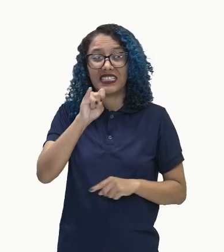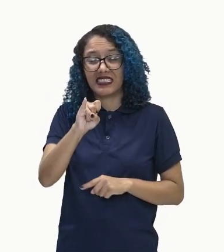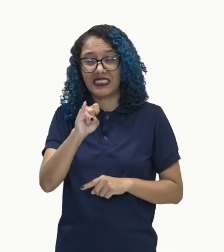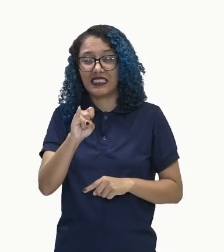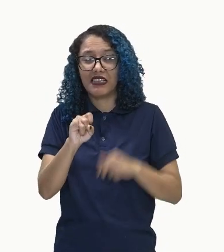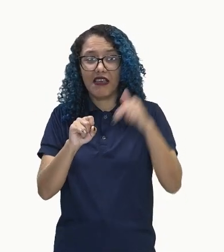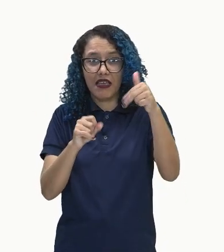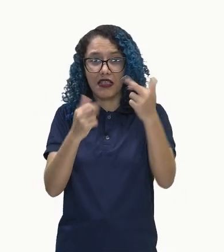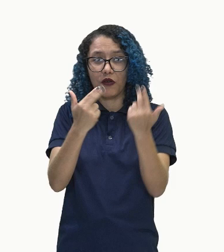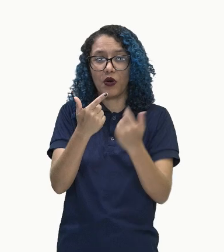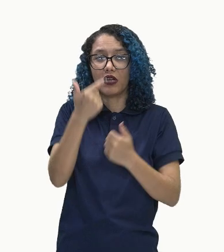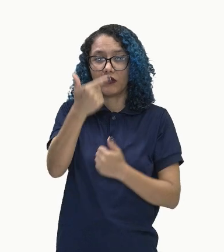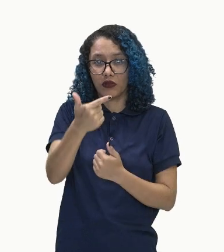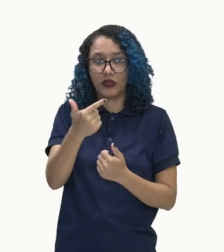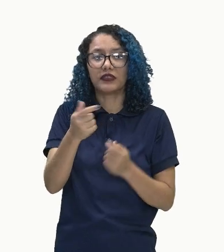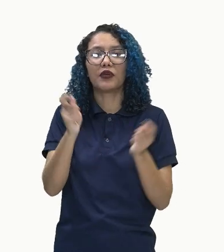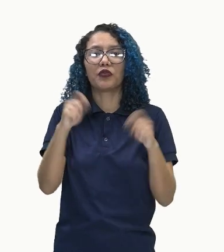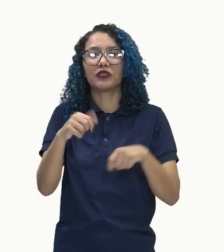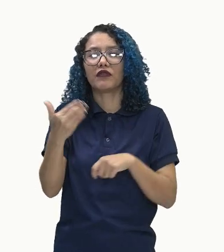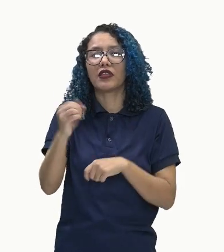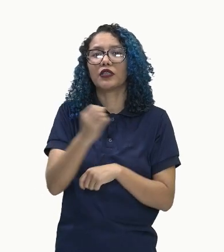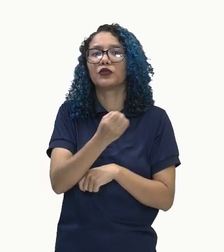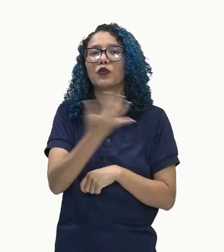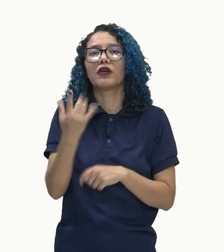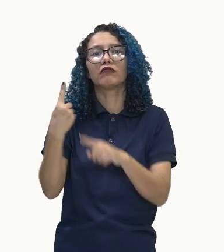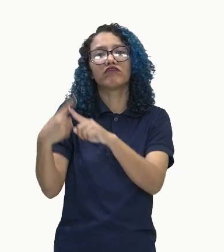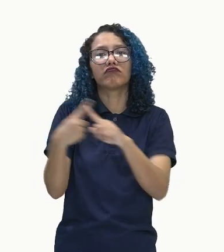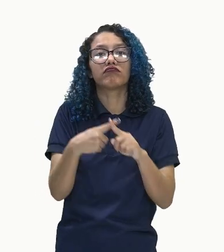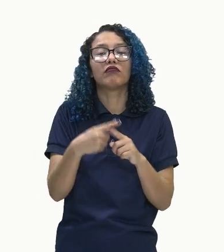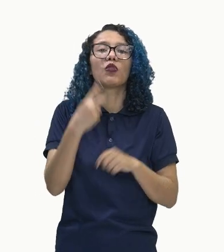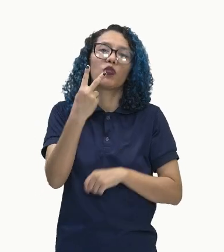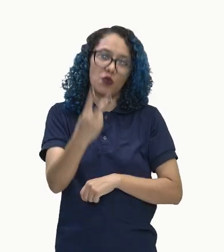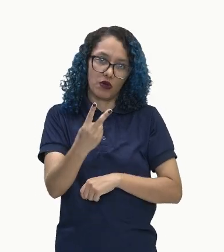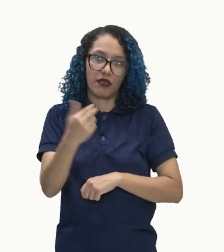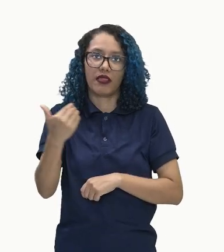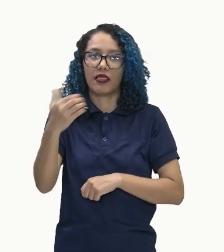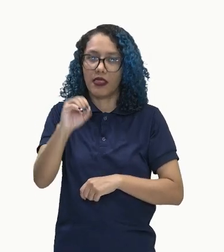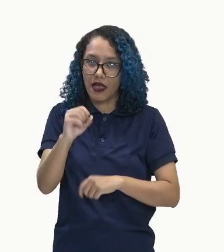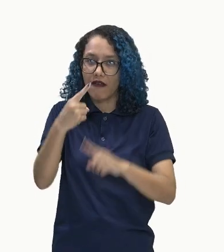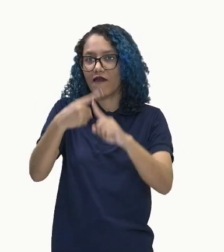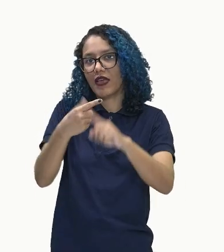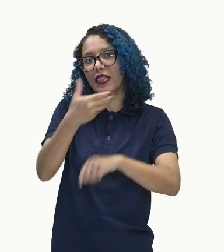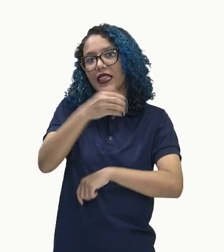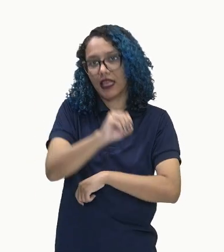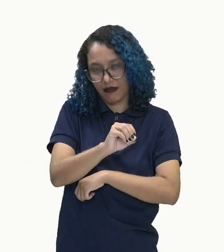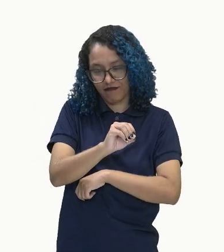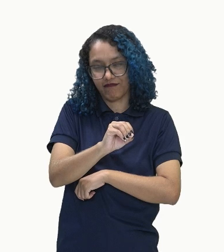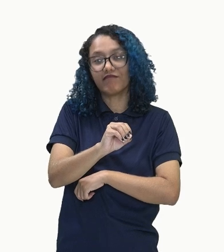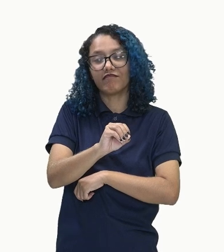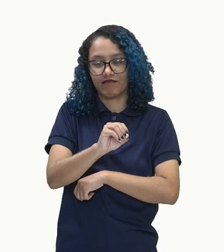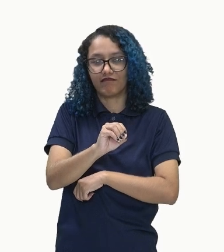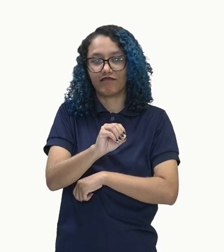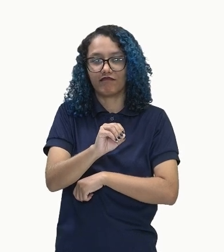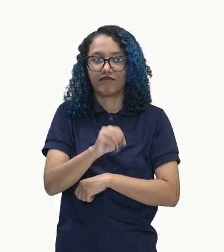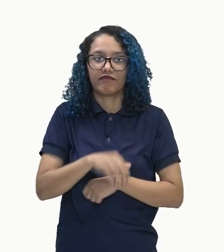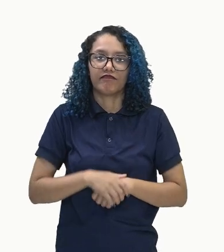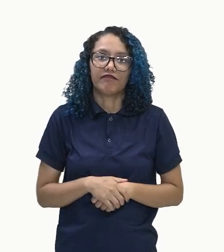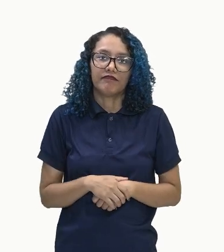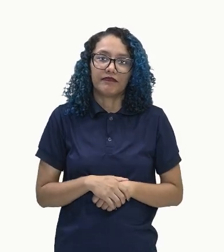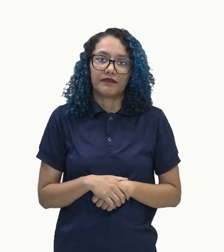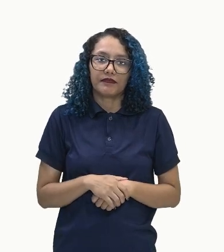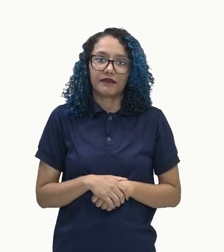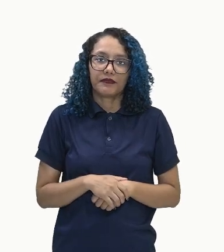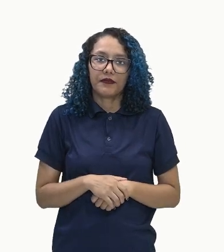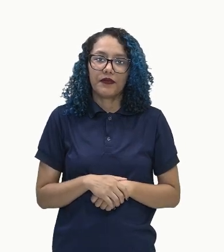10 será multiplicado por ele mesmo 2 vezes. Certo? É aquela basezinha da operação de potenciação.